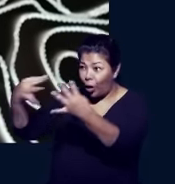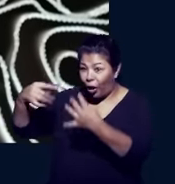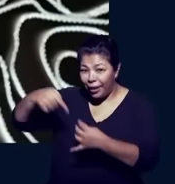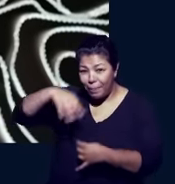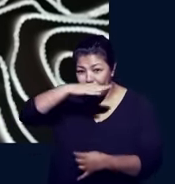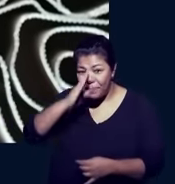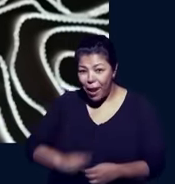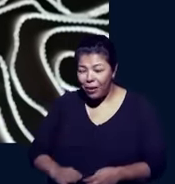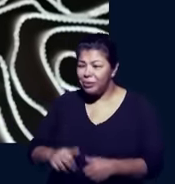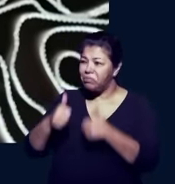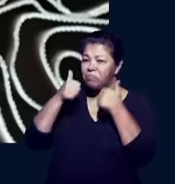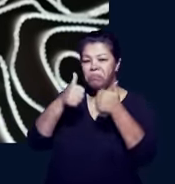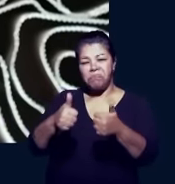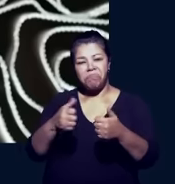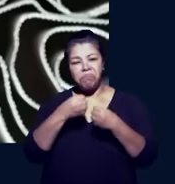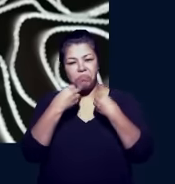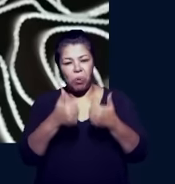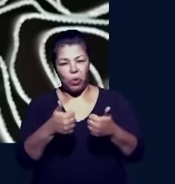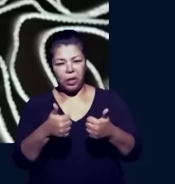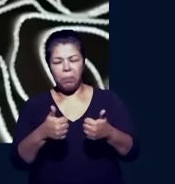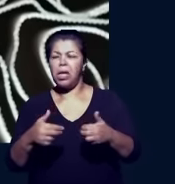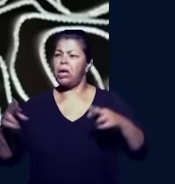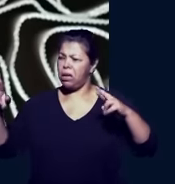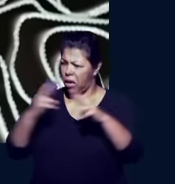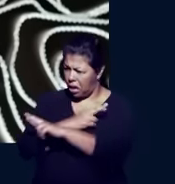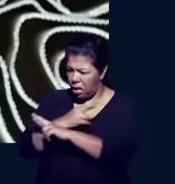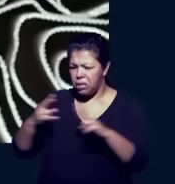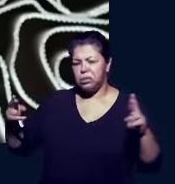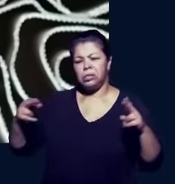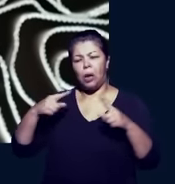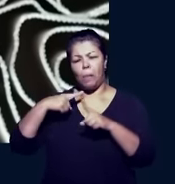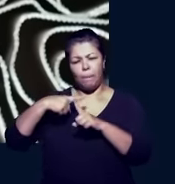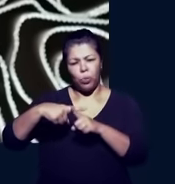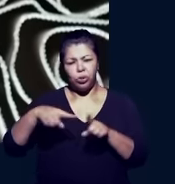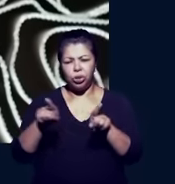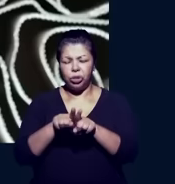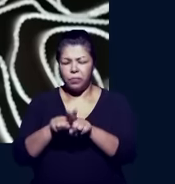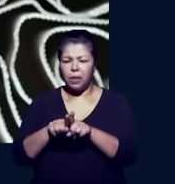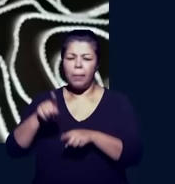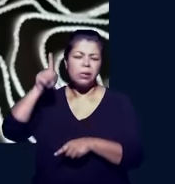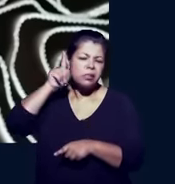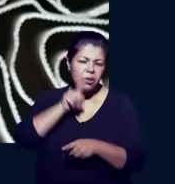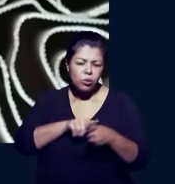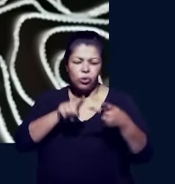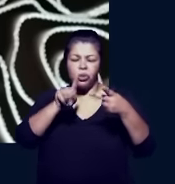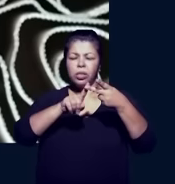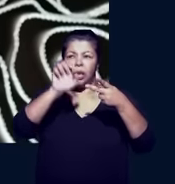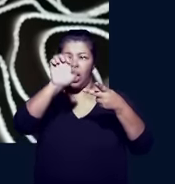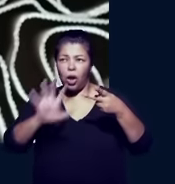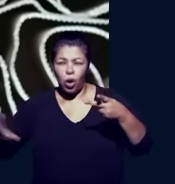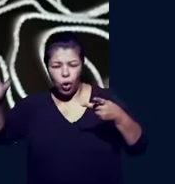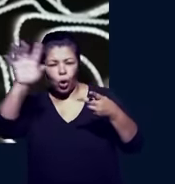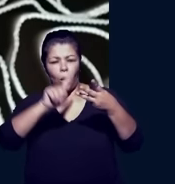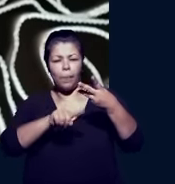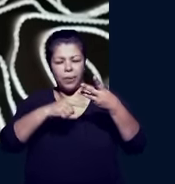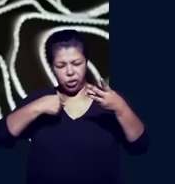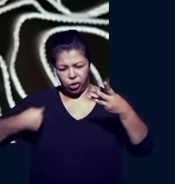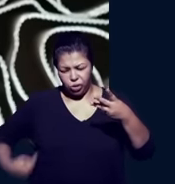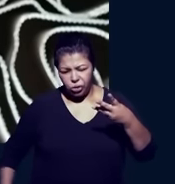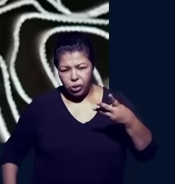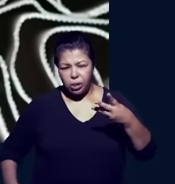neutralidade que nós temos eh boas relações com os Estados Unidos com a Europa com China com com Oriente Médio com nossos